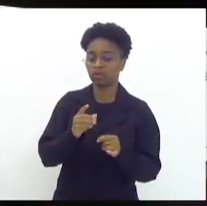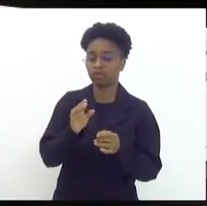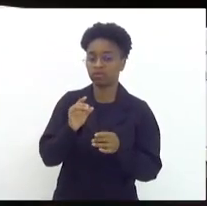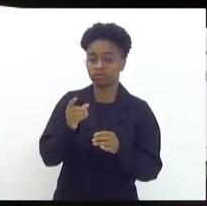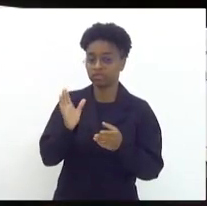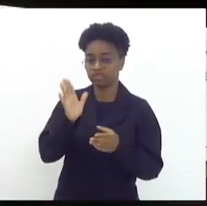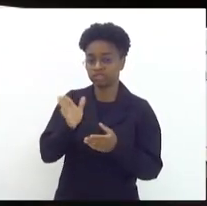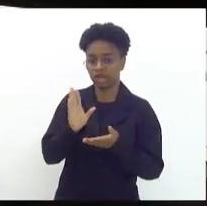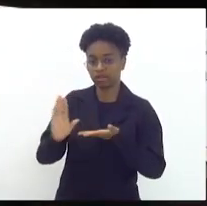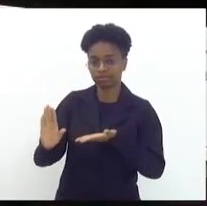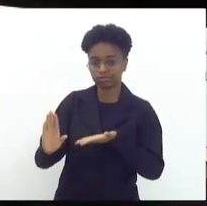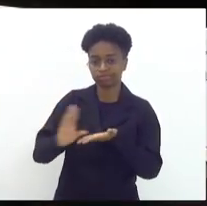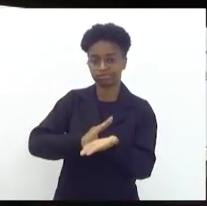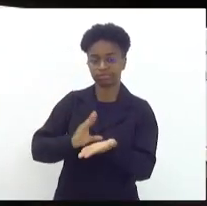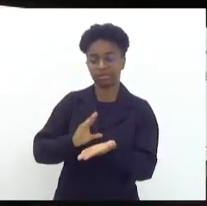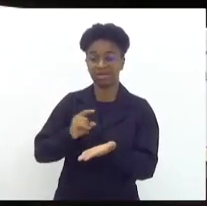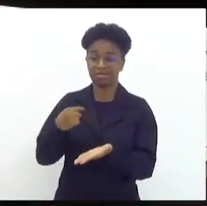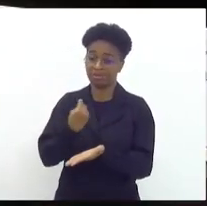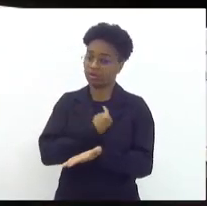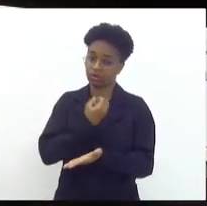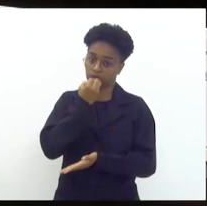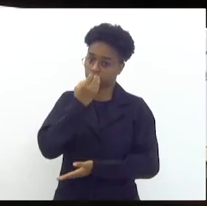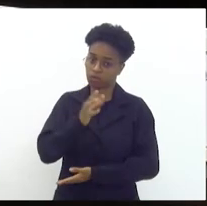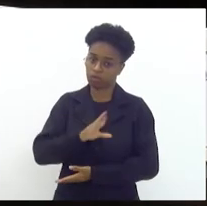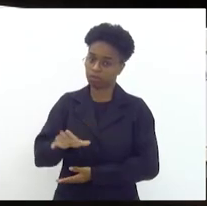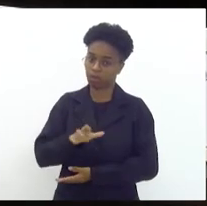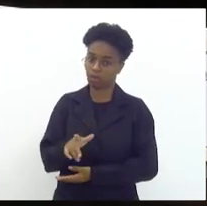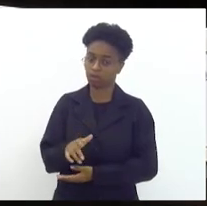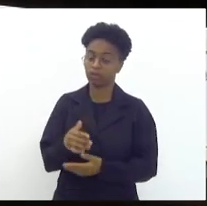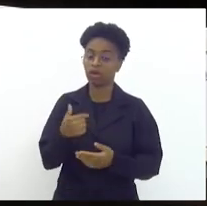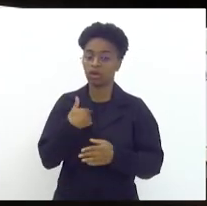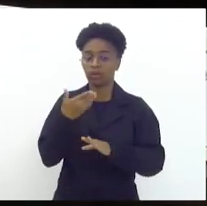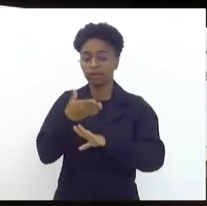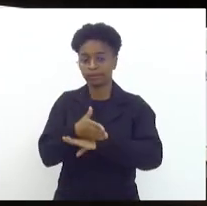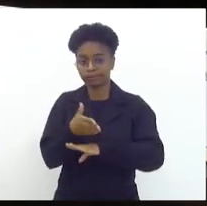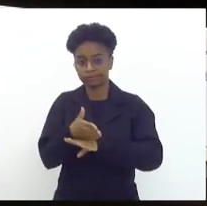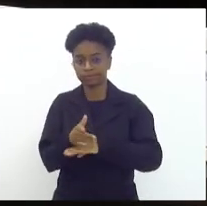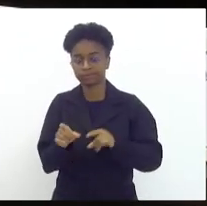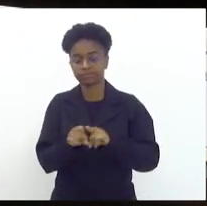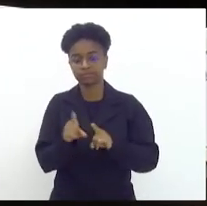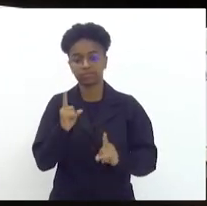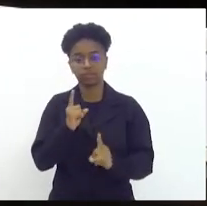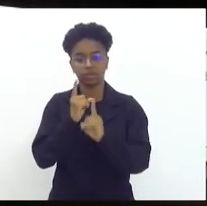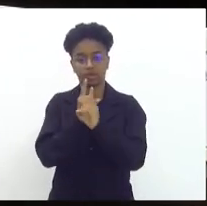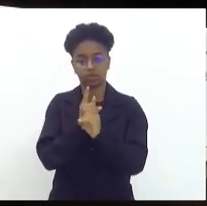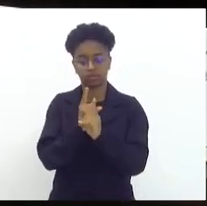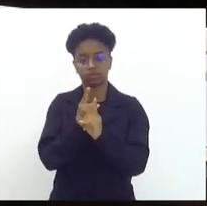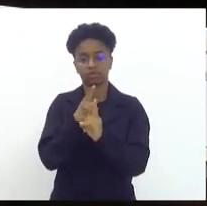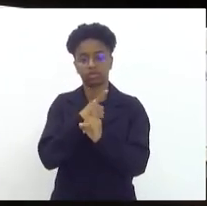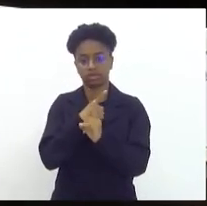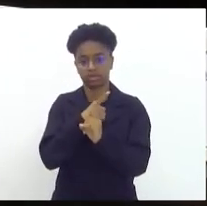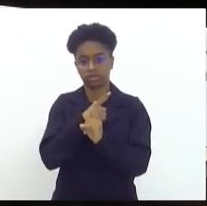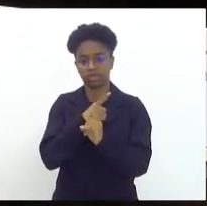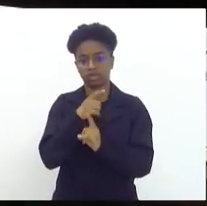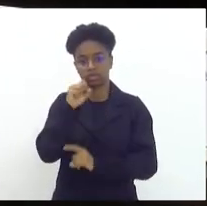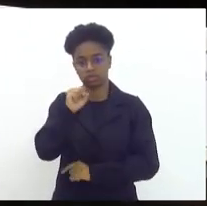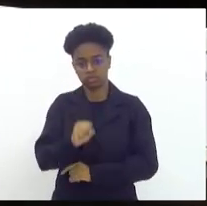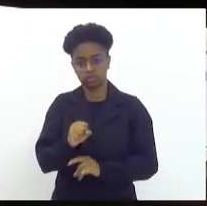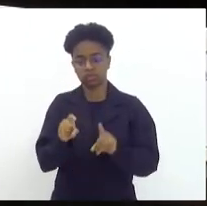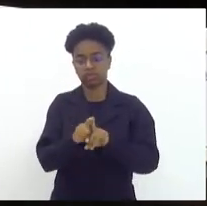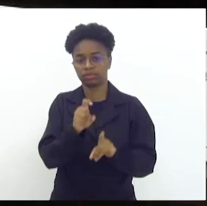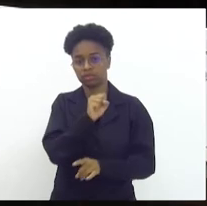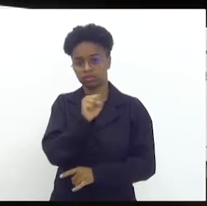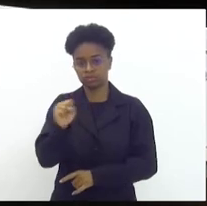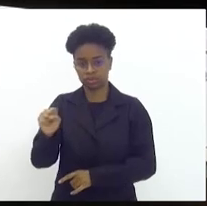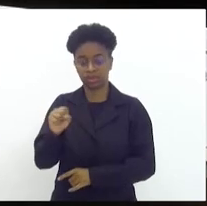nós Com certeza não é um bom negócio eu participei do encontro que teve dos ganhadores do Sul Sudeste e